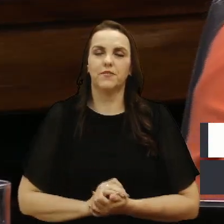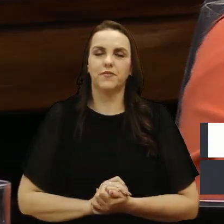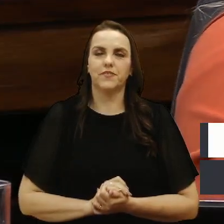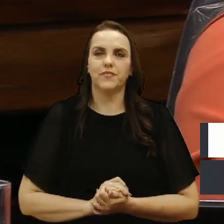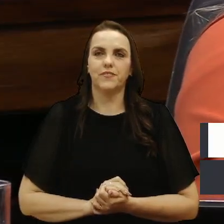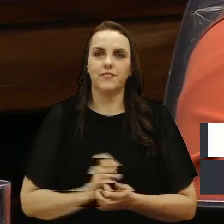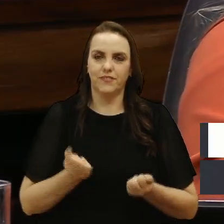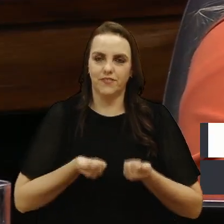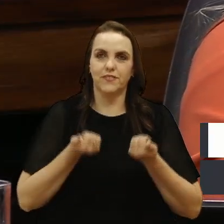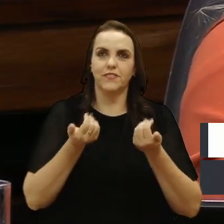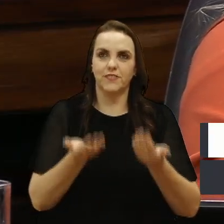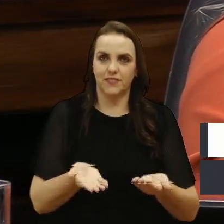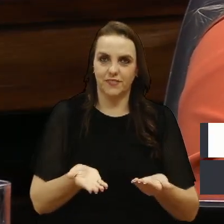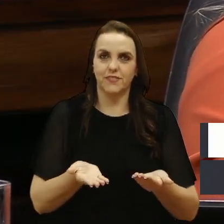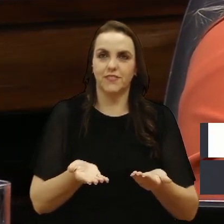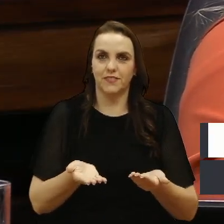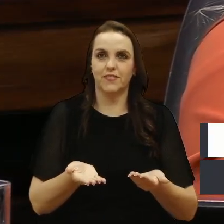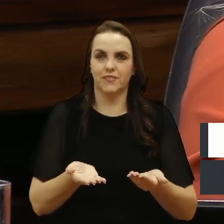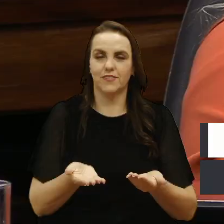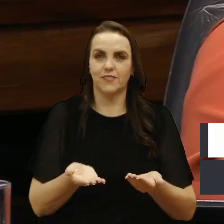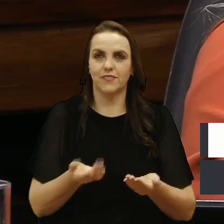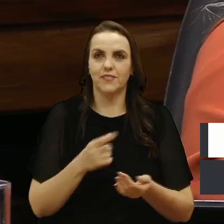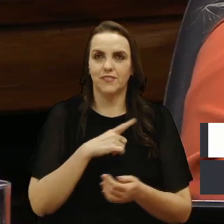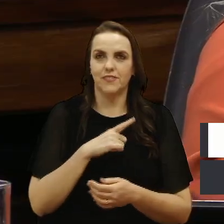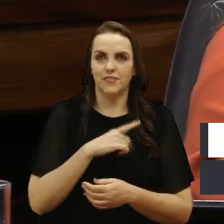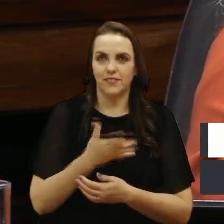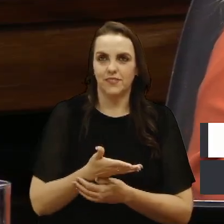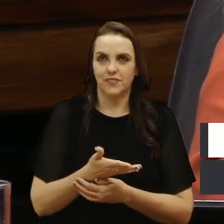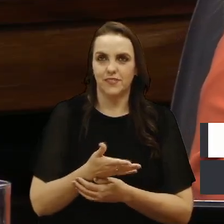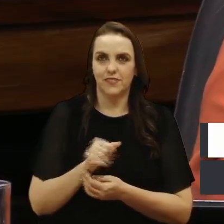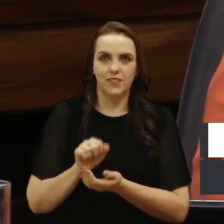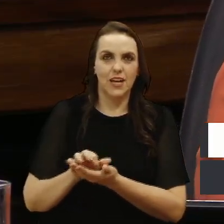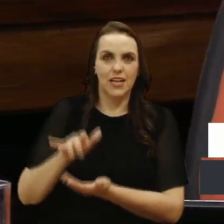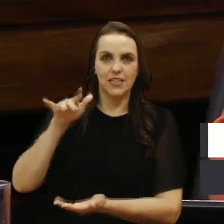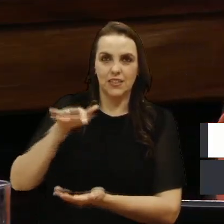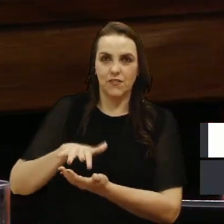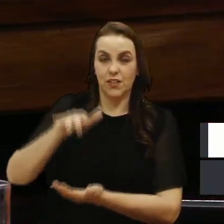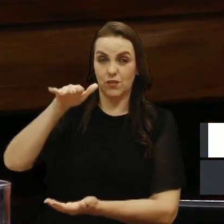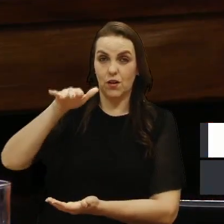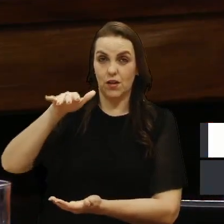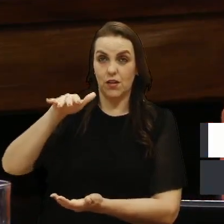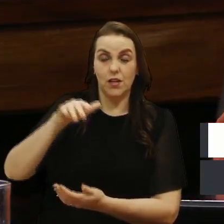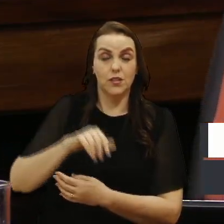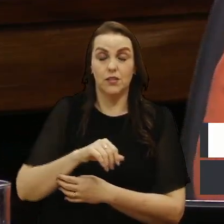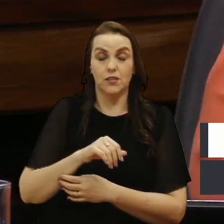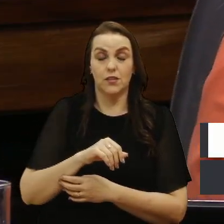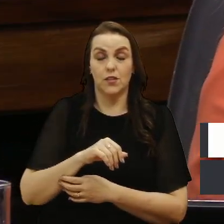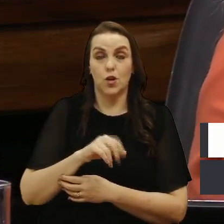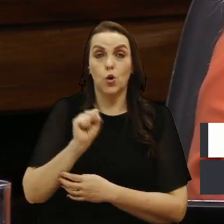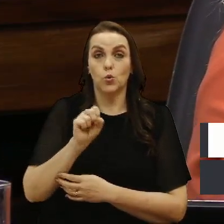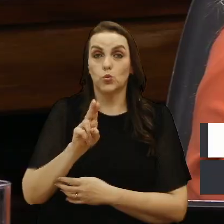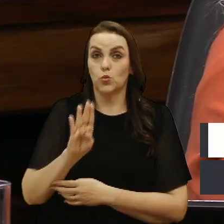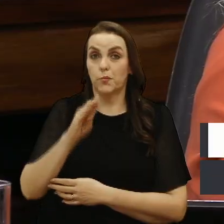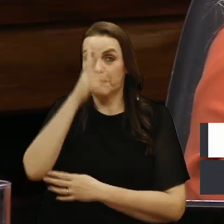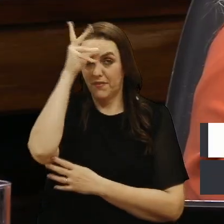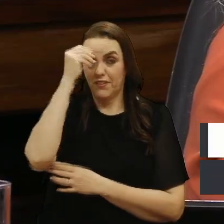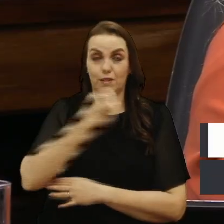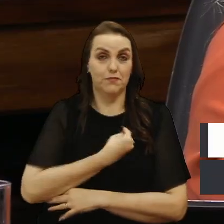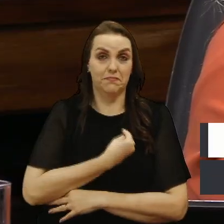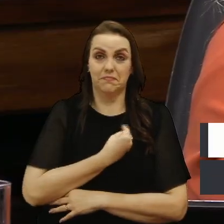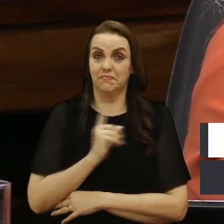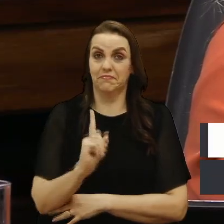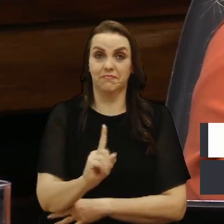nas entregas que nós tivemos dos reservatórios, o subprefeito não esteve lá. Eu vou dizer